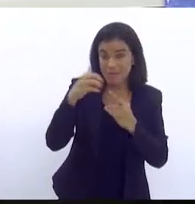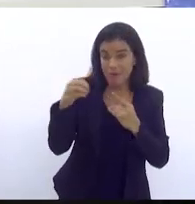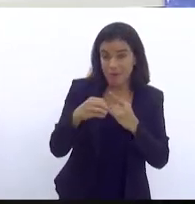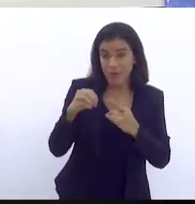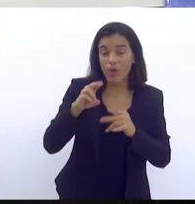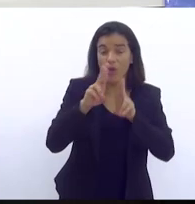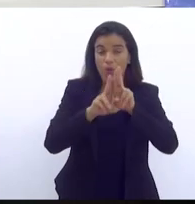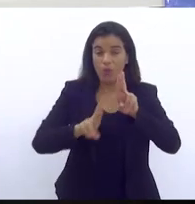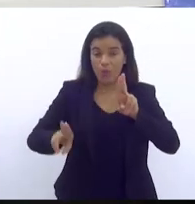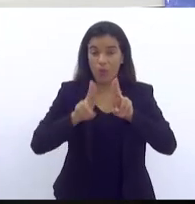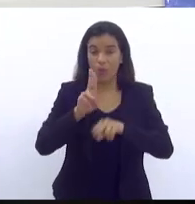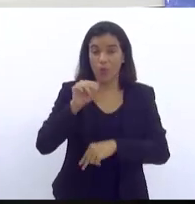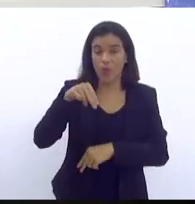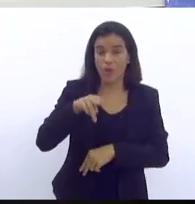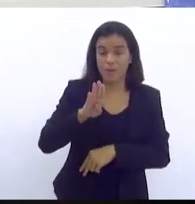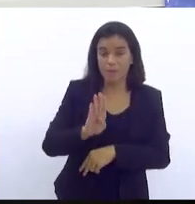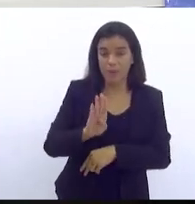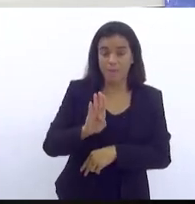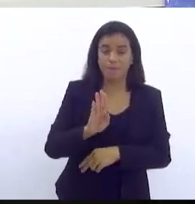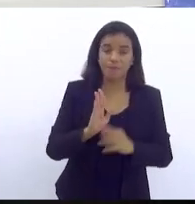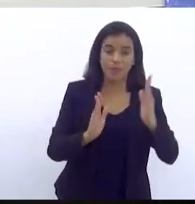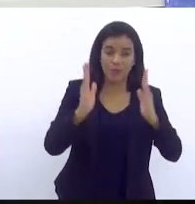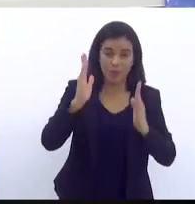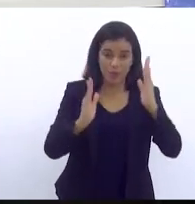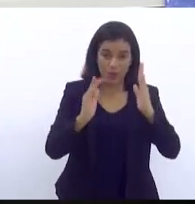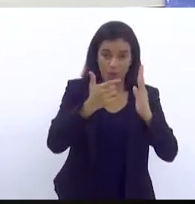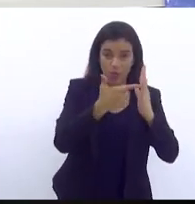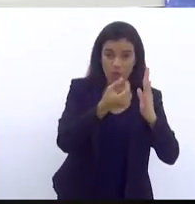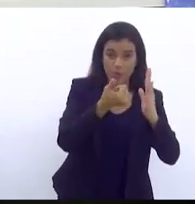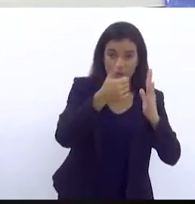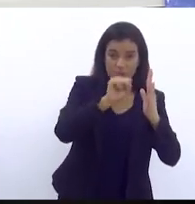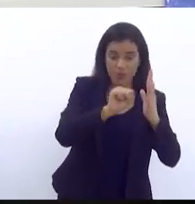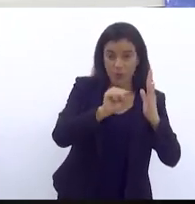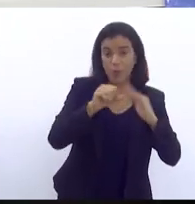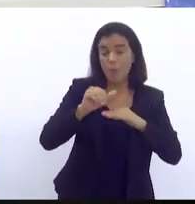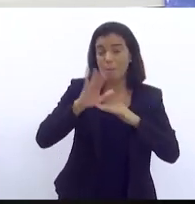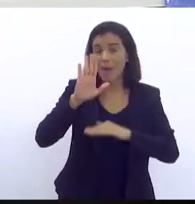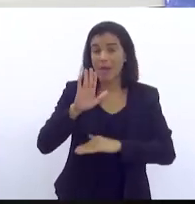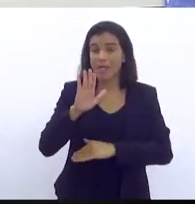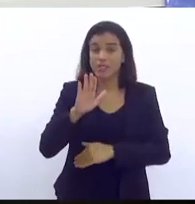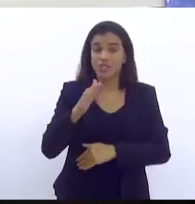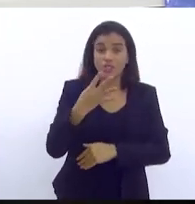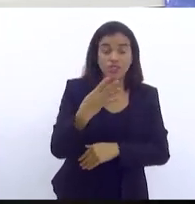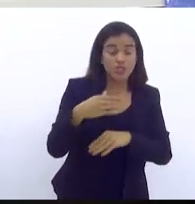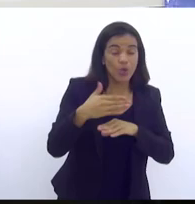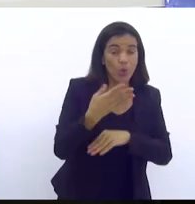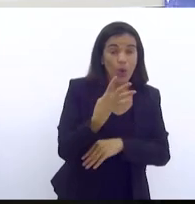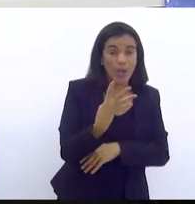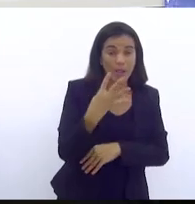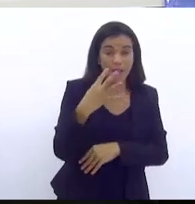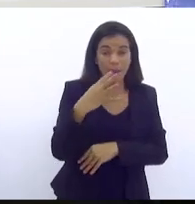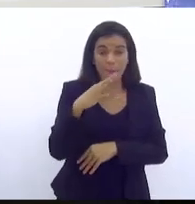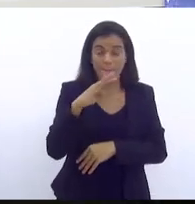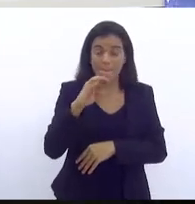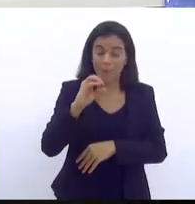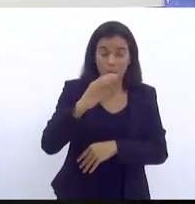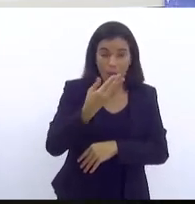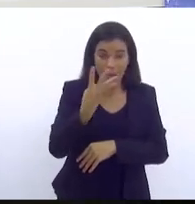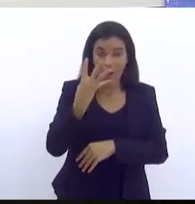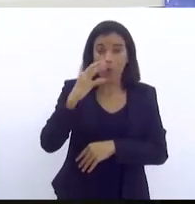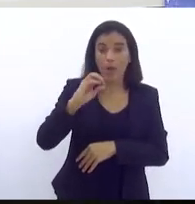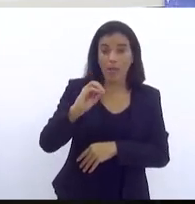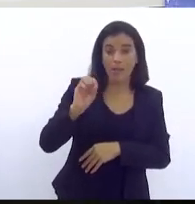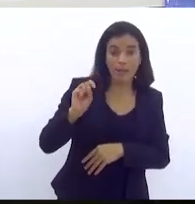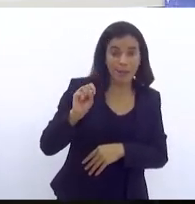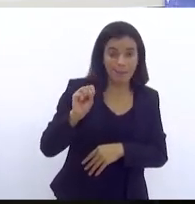frj UnB entre 2000 e 201 mais de 48.000 mortes foram atribuídas às ondas